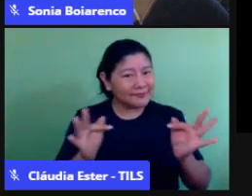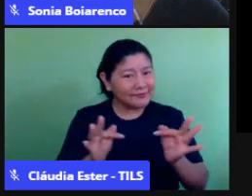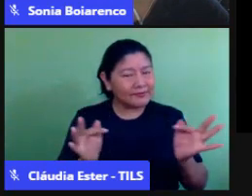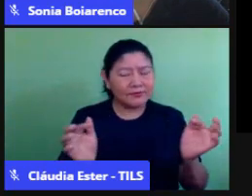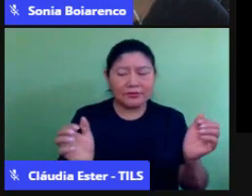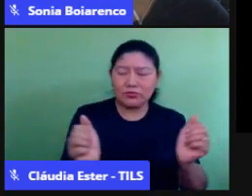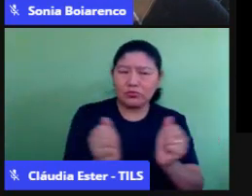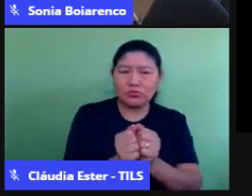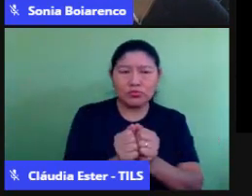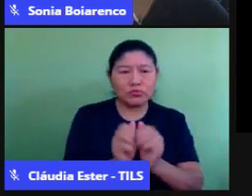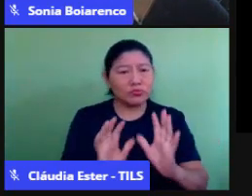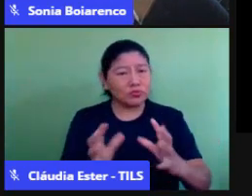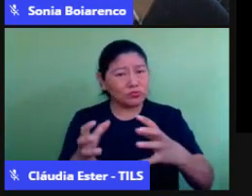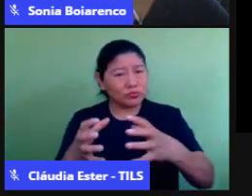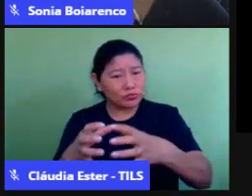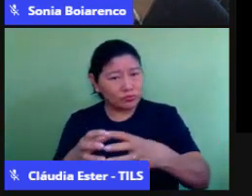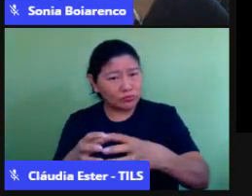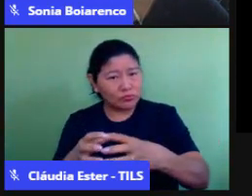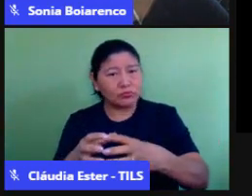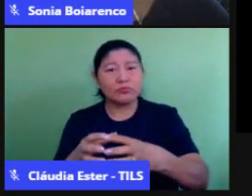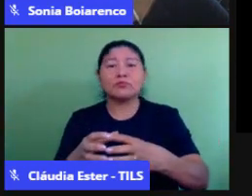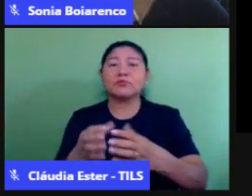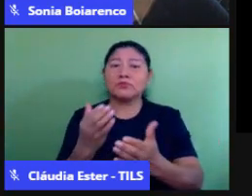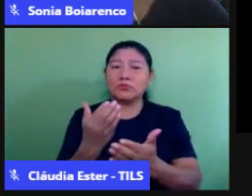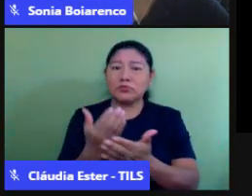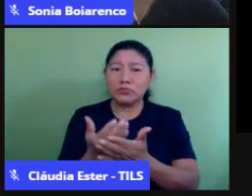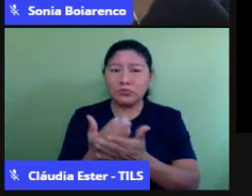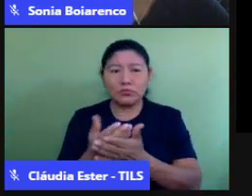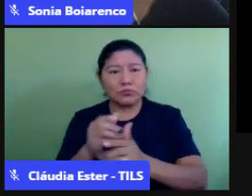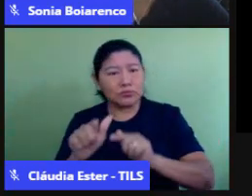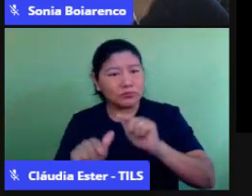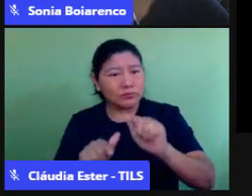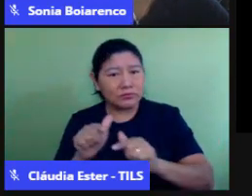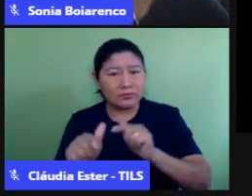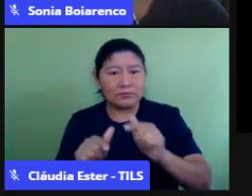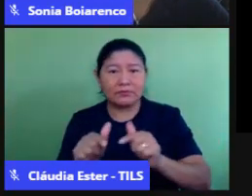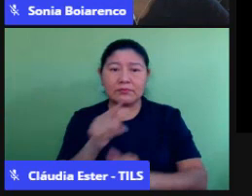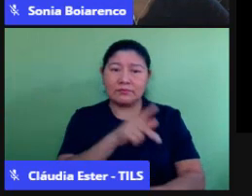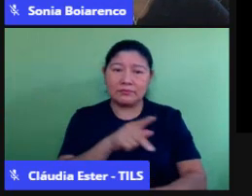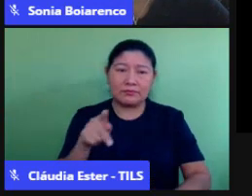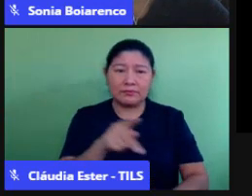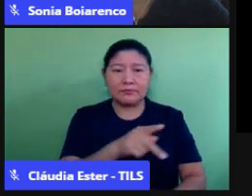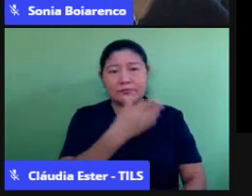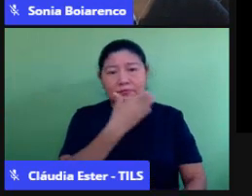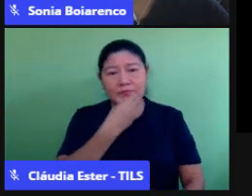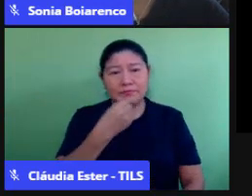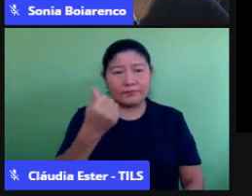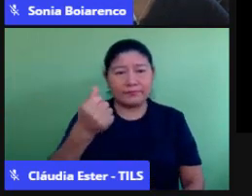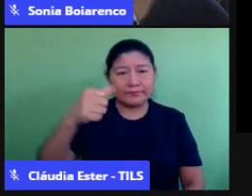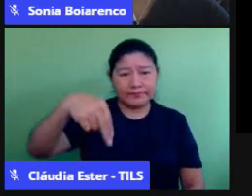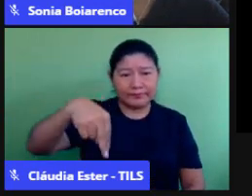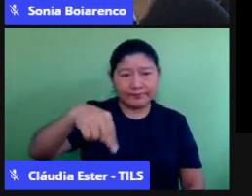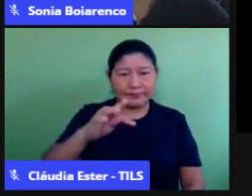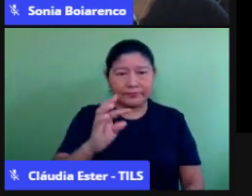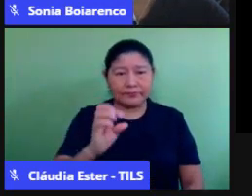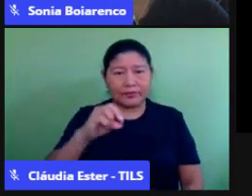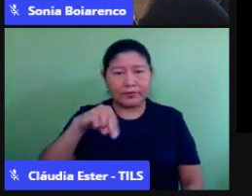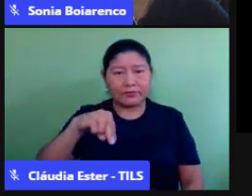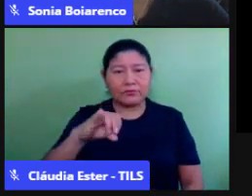parte, professor Antônio, professora Janine Bartman, professor Luiz Henrique